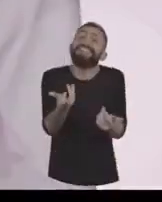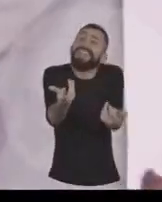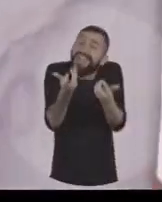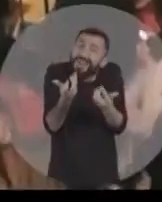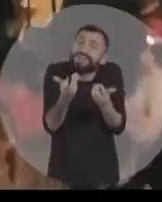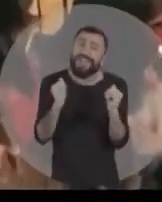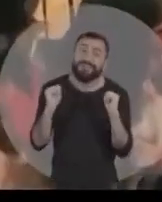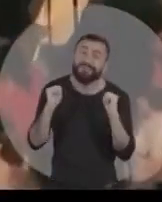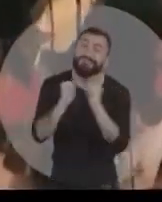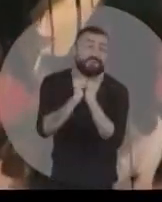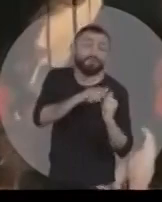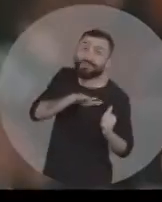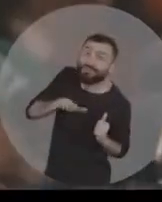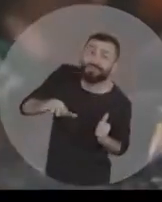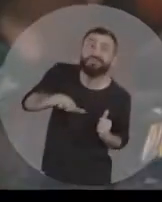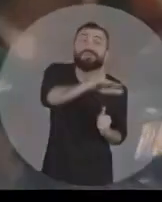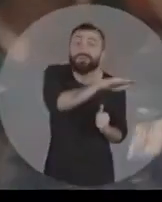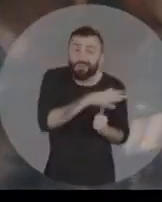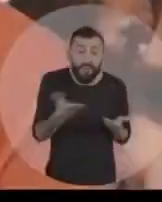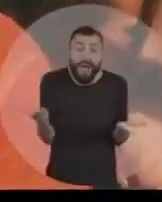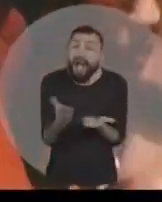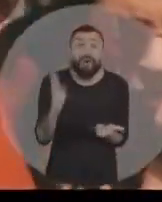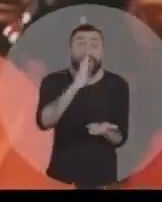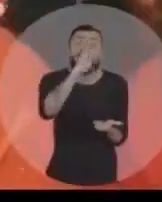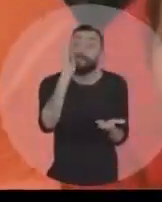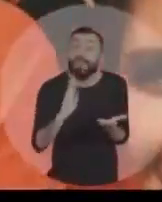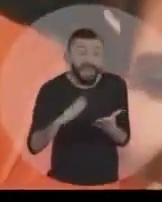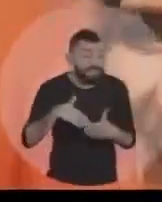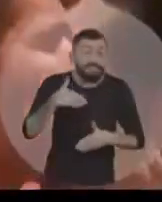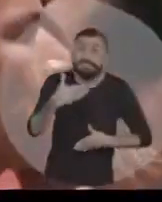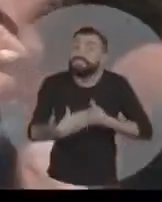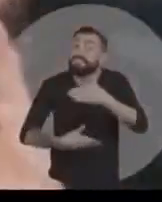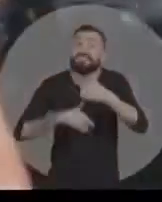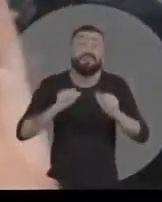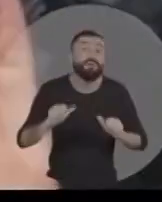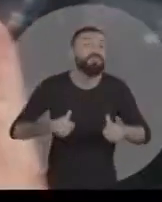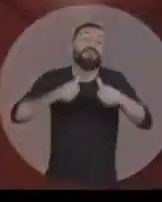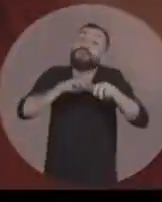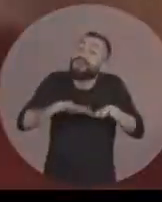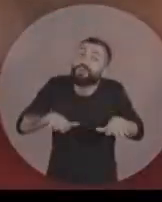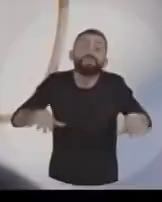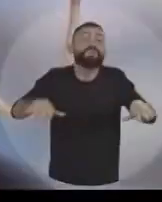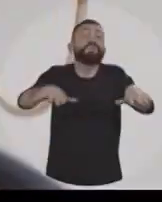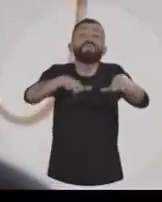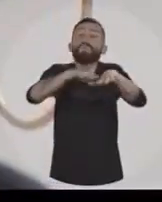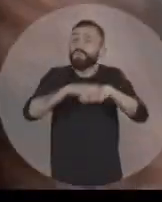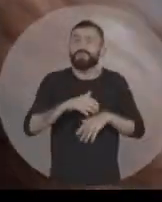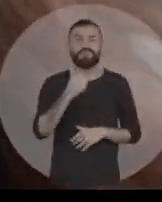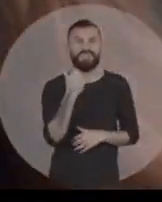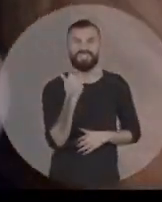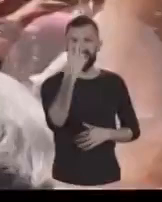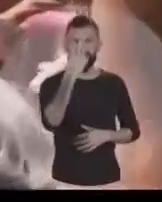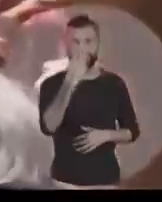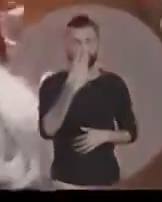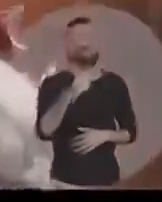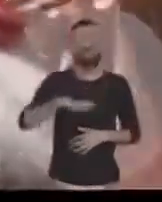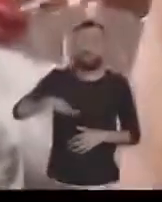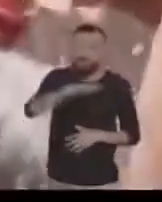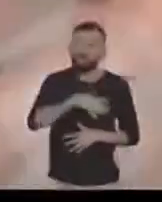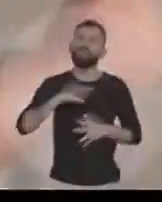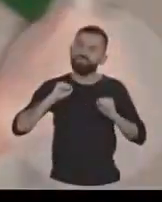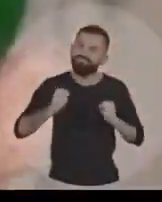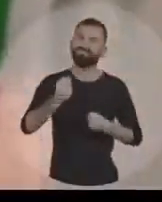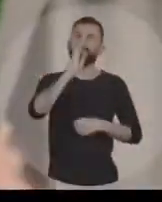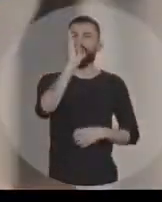Tajaê e tamo junto aê. Pelo Brasil, por todos nós.